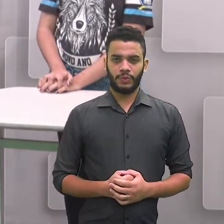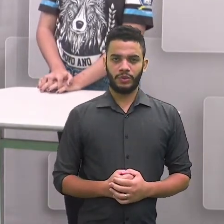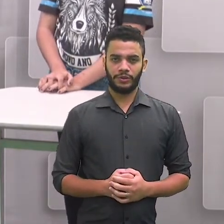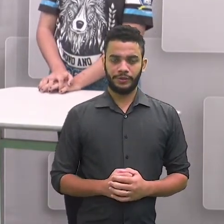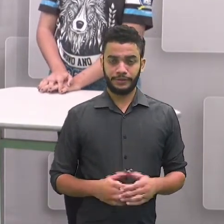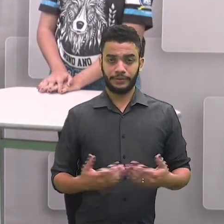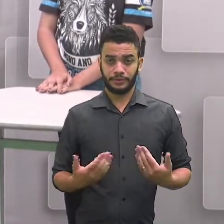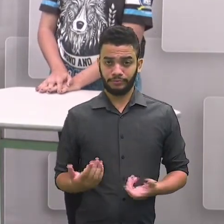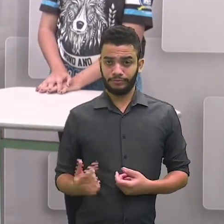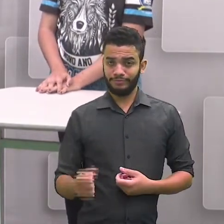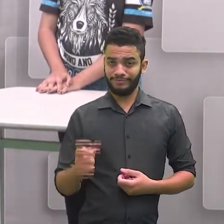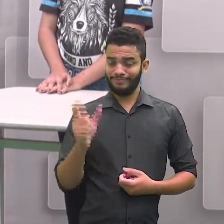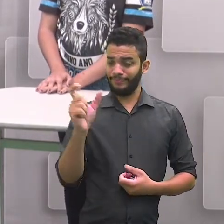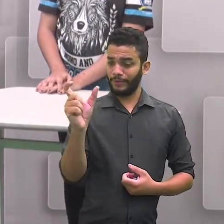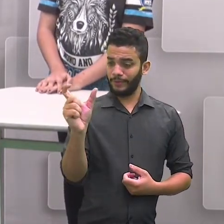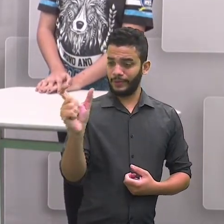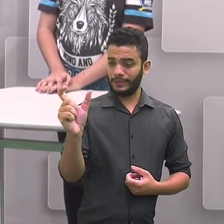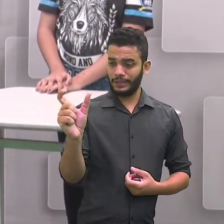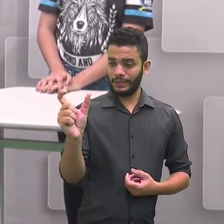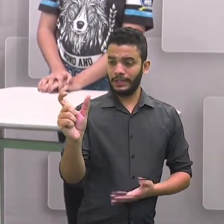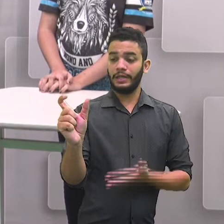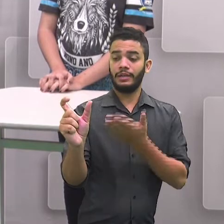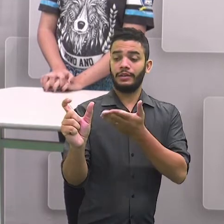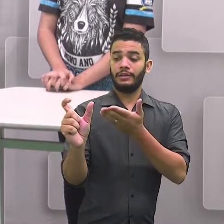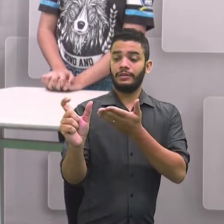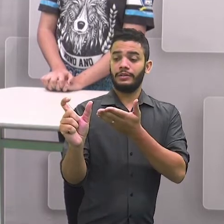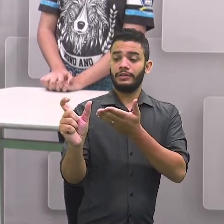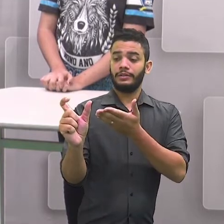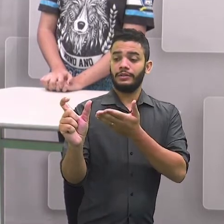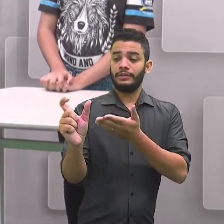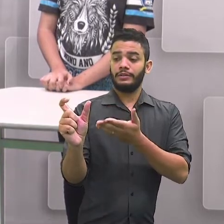Sua palavra está...